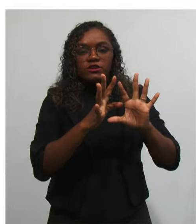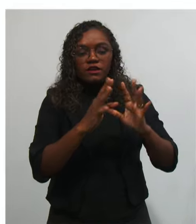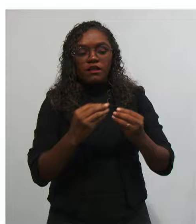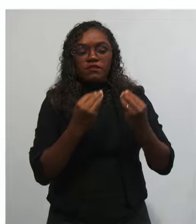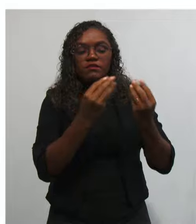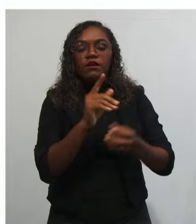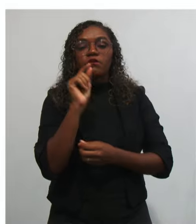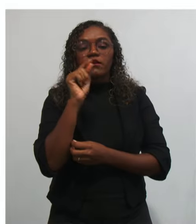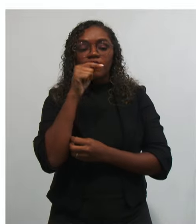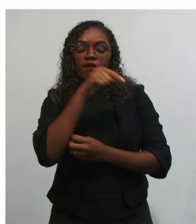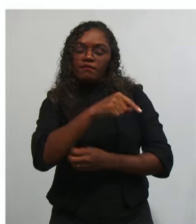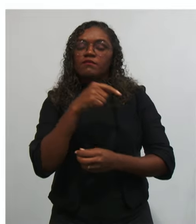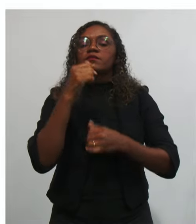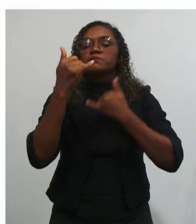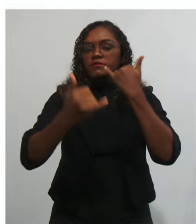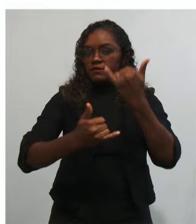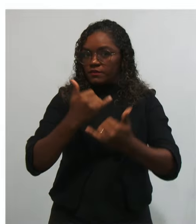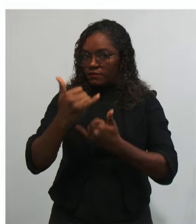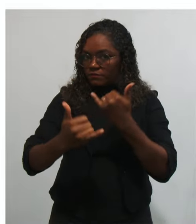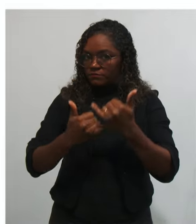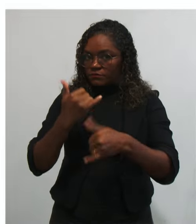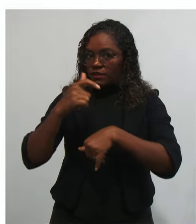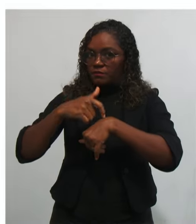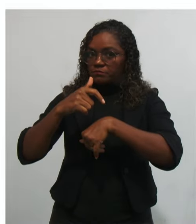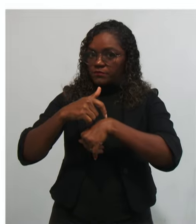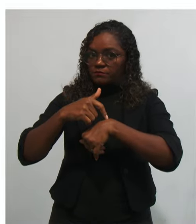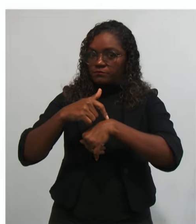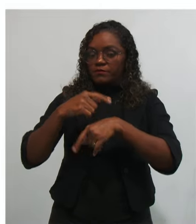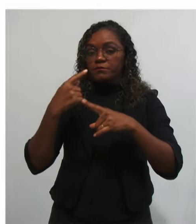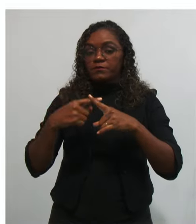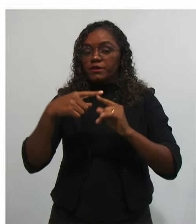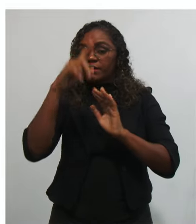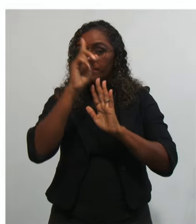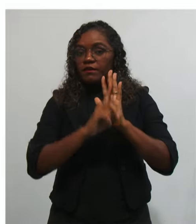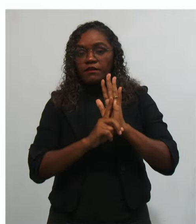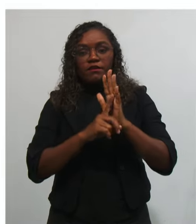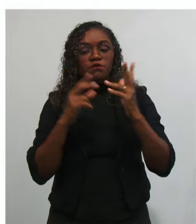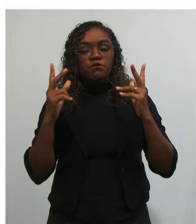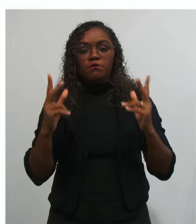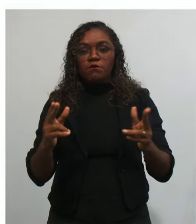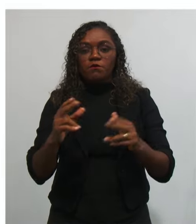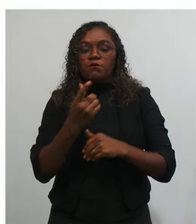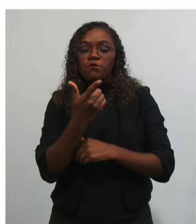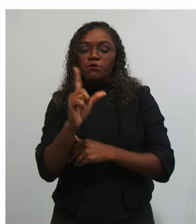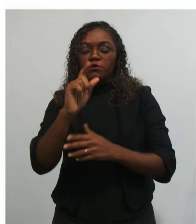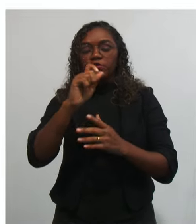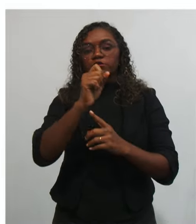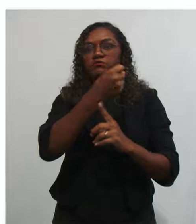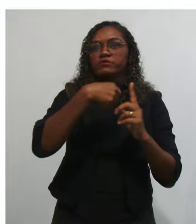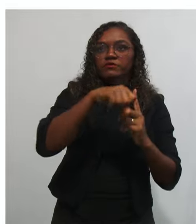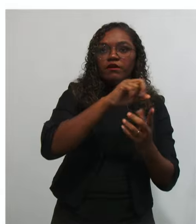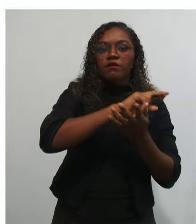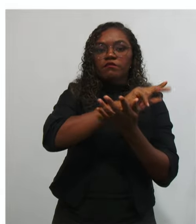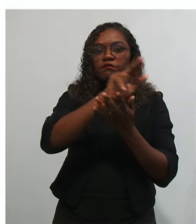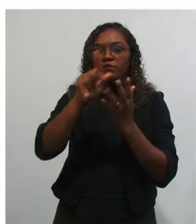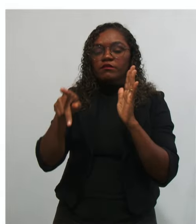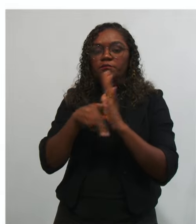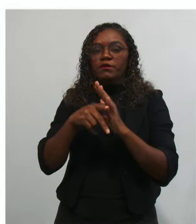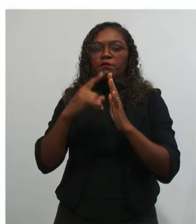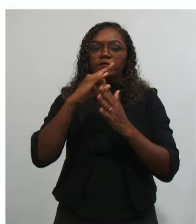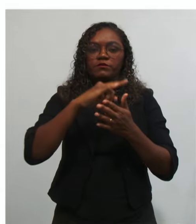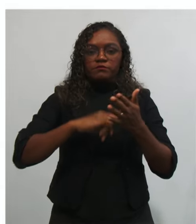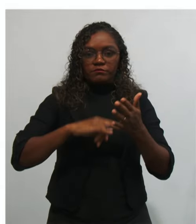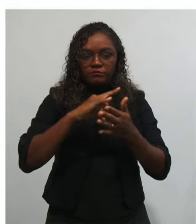então é importante que a escola entenda que brincar um direito da criança assim como outros direitos que a bncc traz então